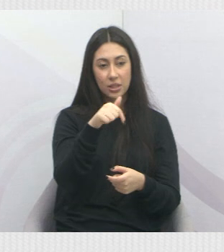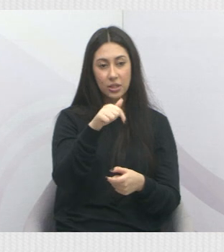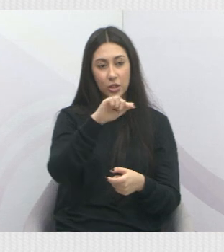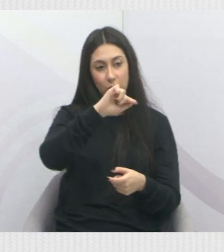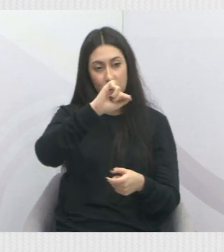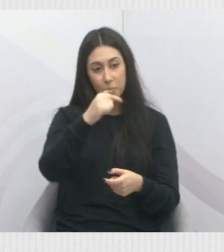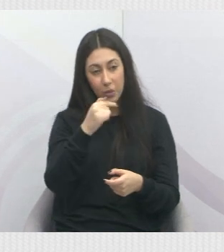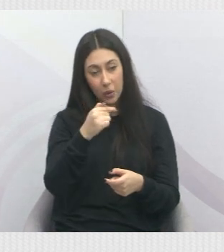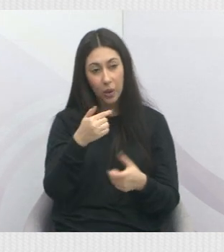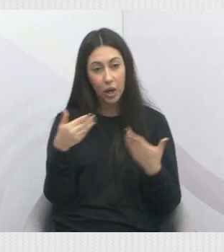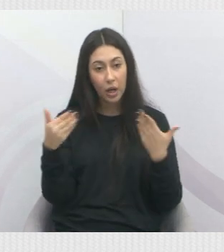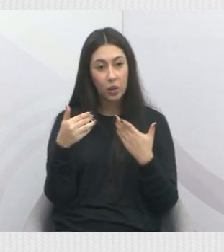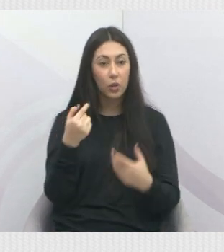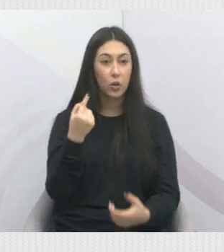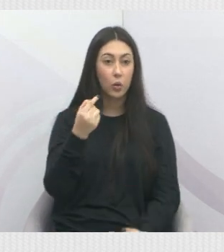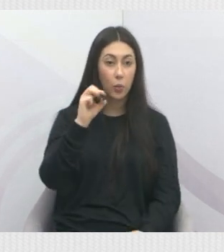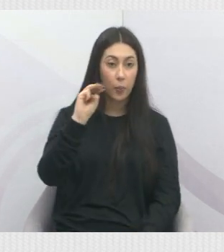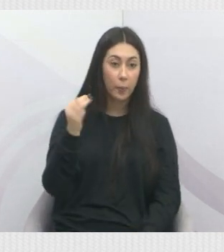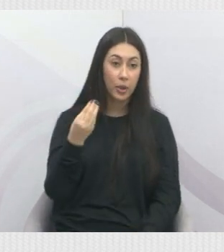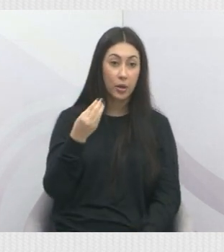1.137.864 para